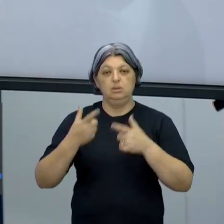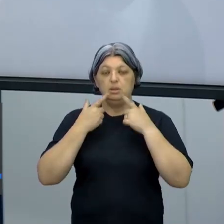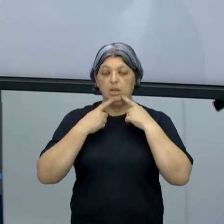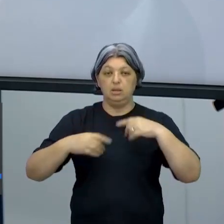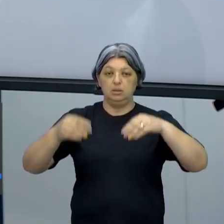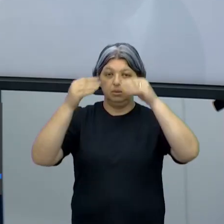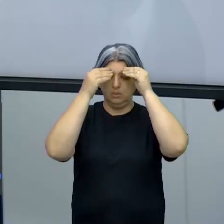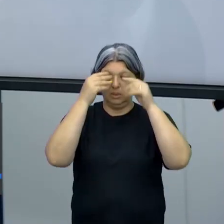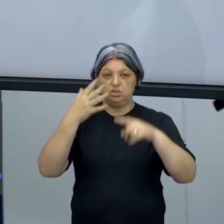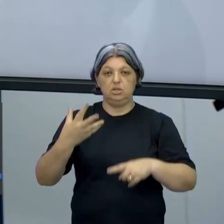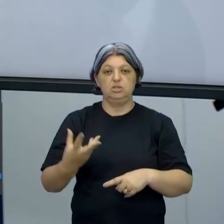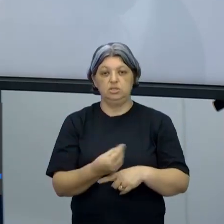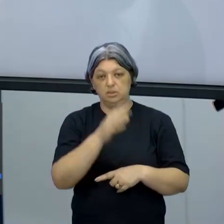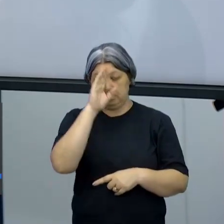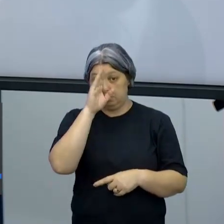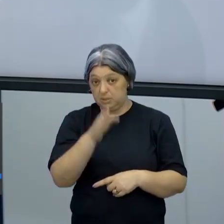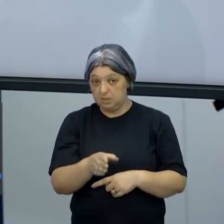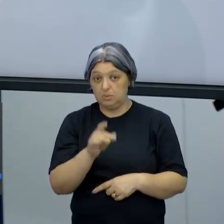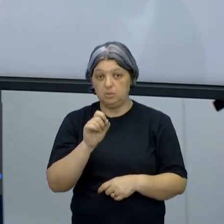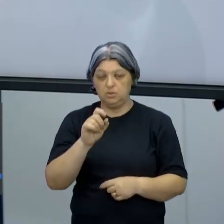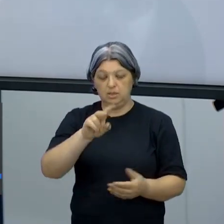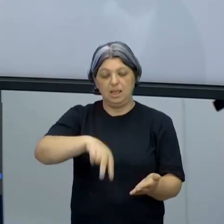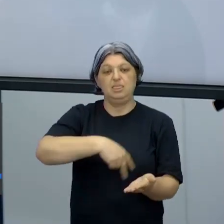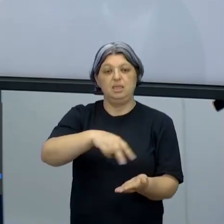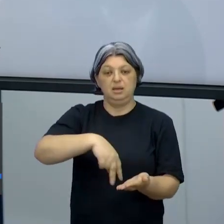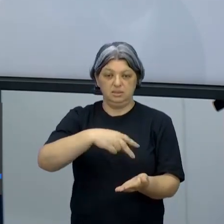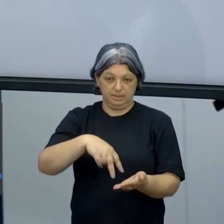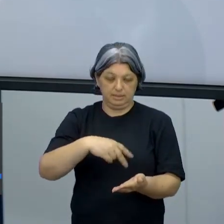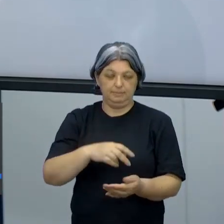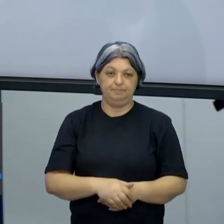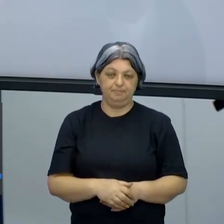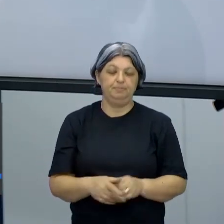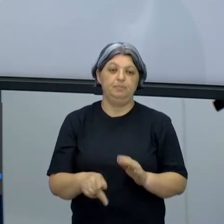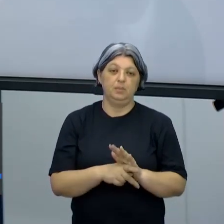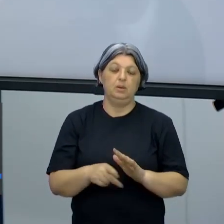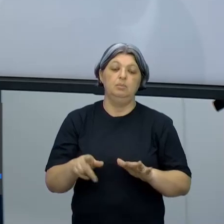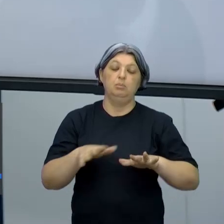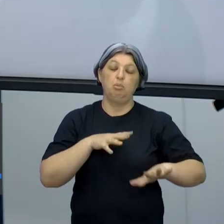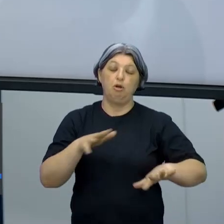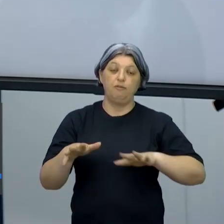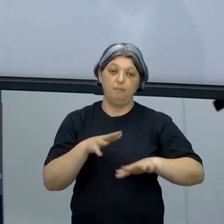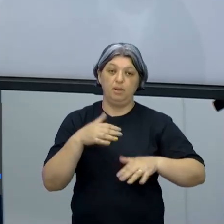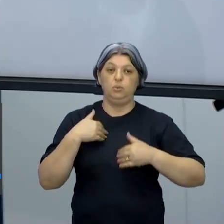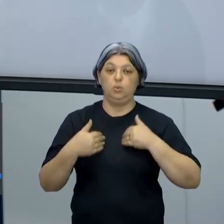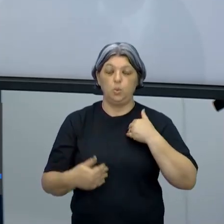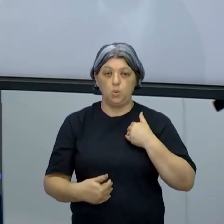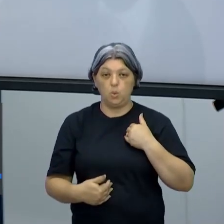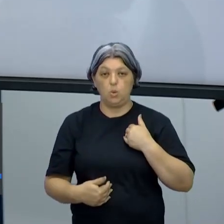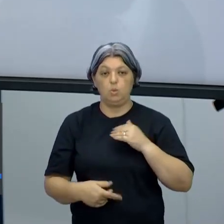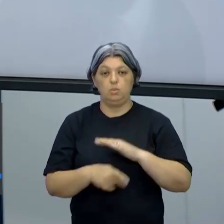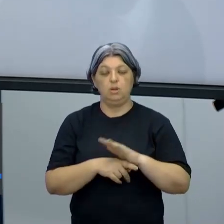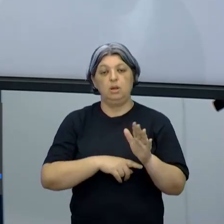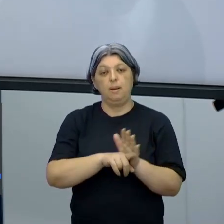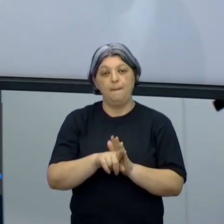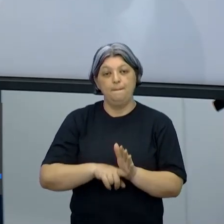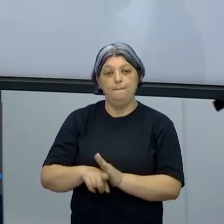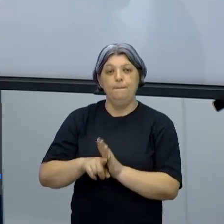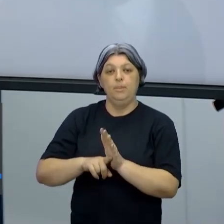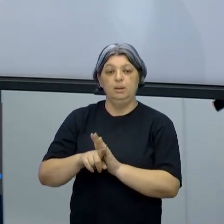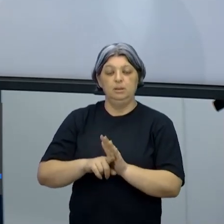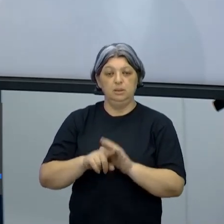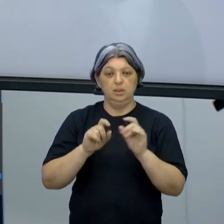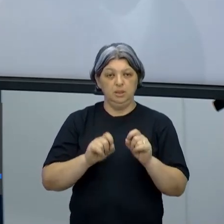artísticas, principalmente a linguagem da dança, né? Que trabalha ali os fatores do movimento, trabalha a pesquisa do Rudolf